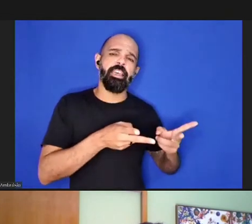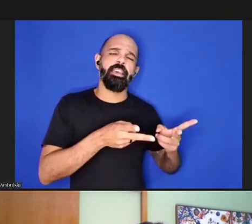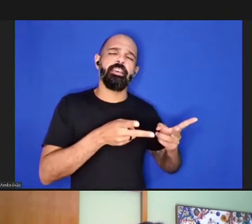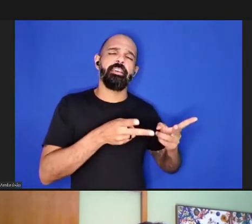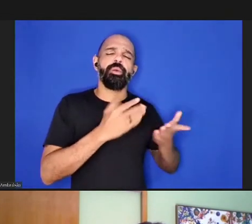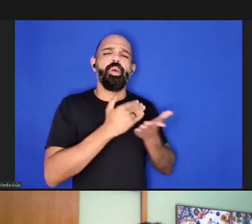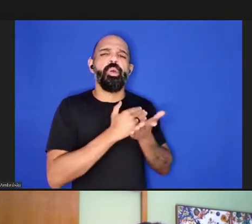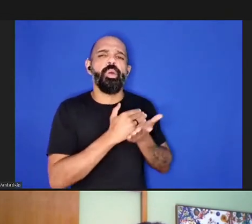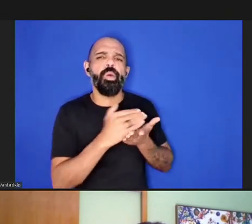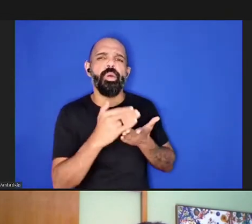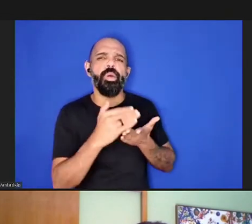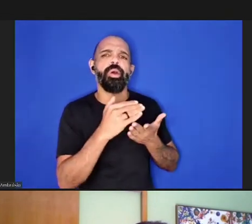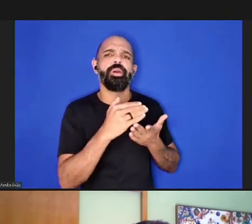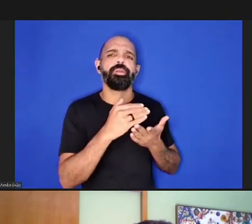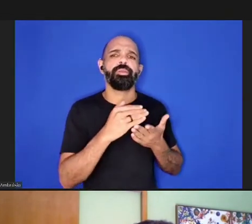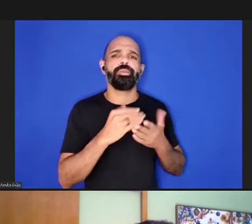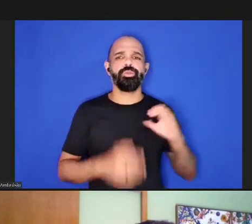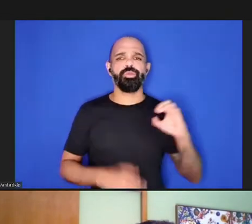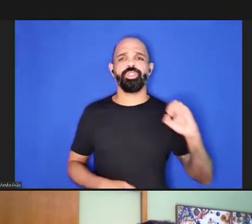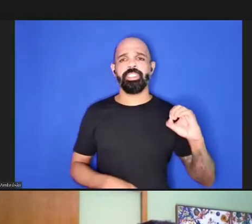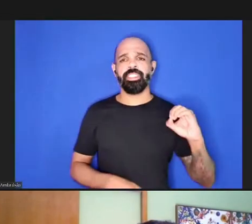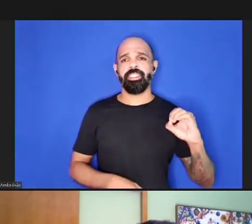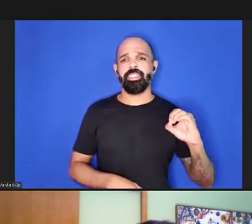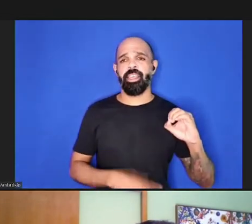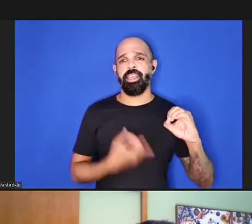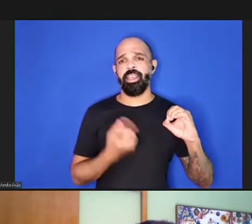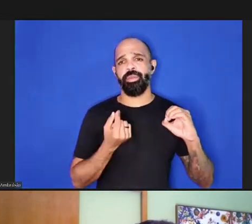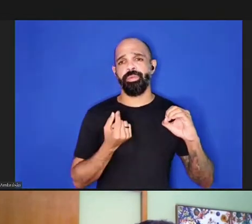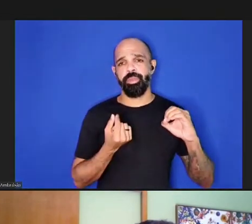de 0 euros.